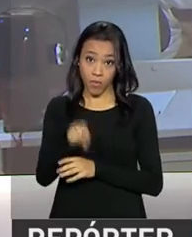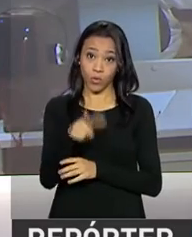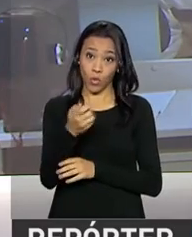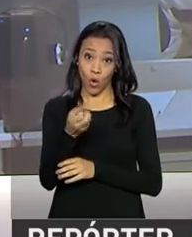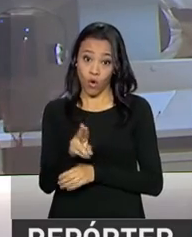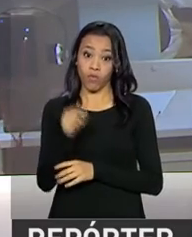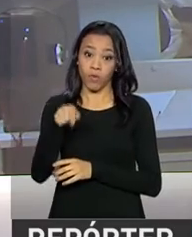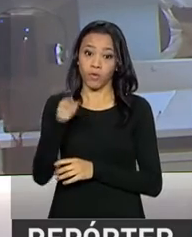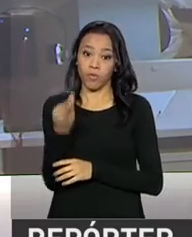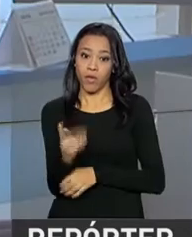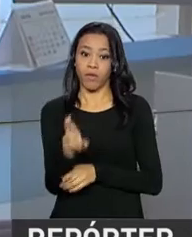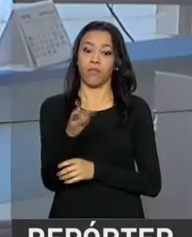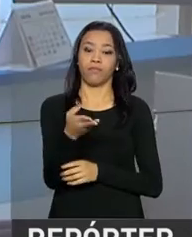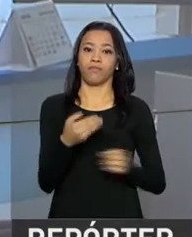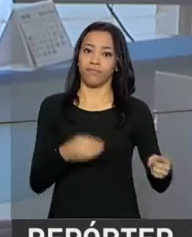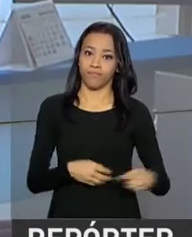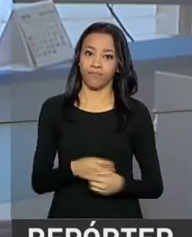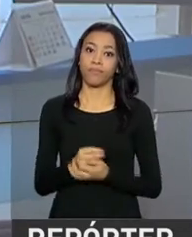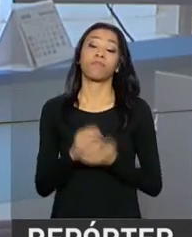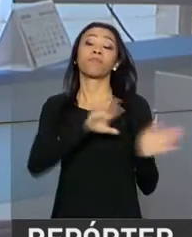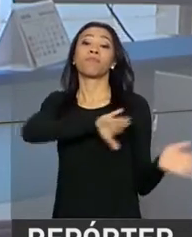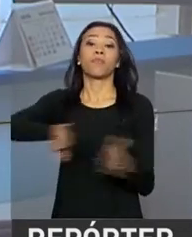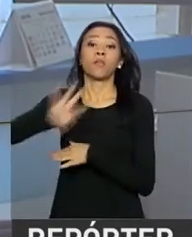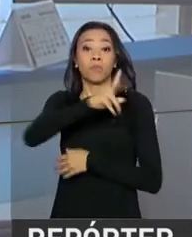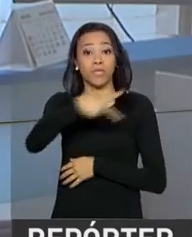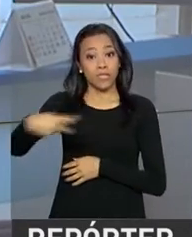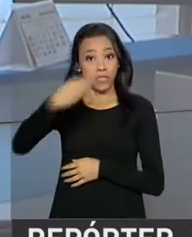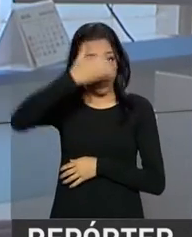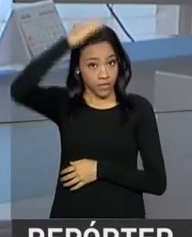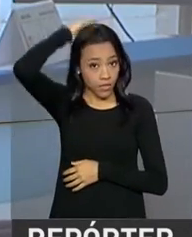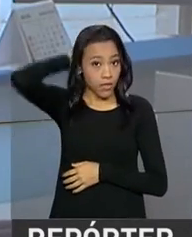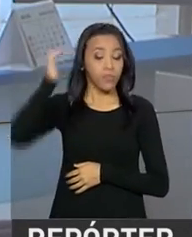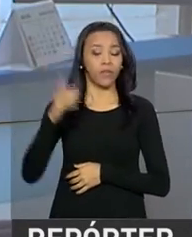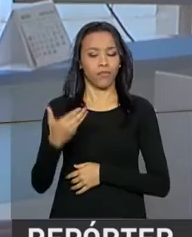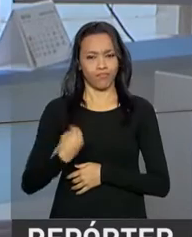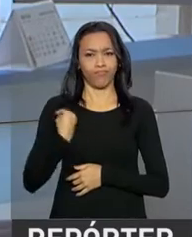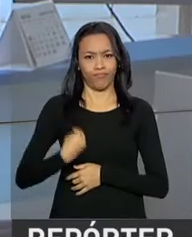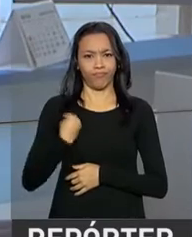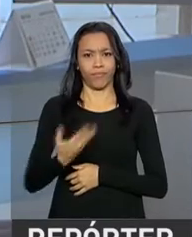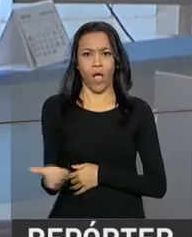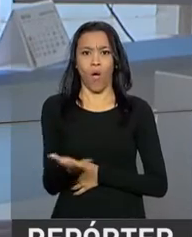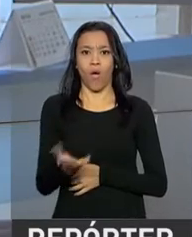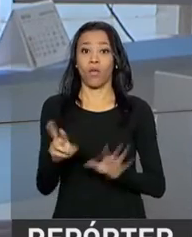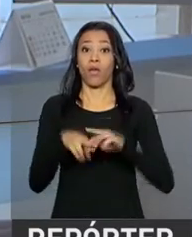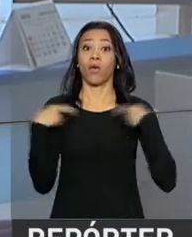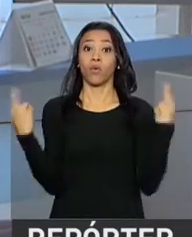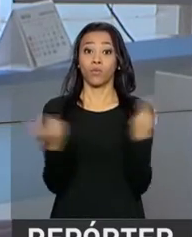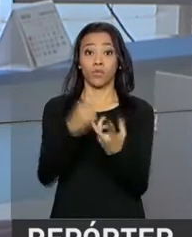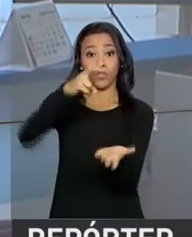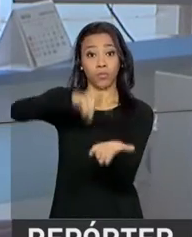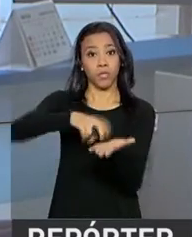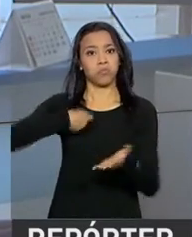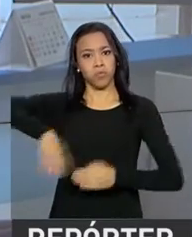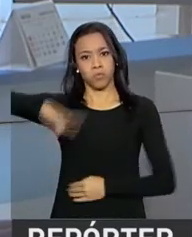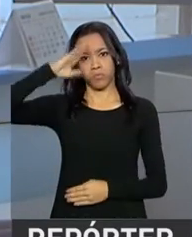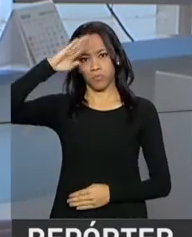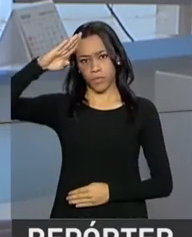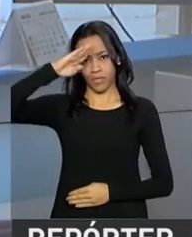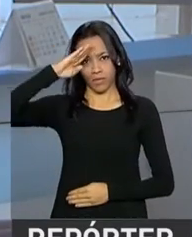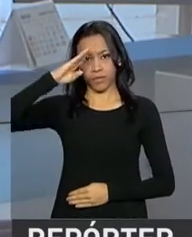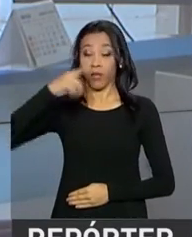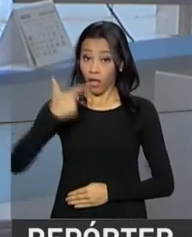fnde.gov.br presente exercício michel temer está reunido agora pela manhã no palácio do planalto com militares